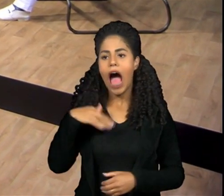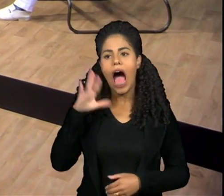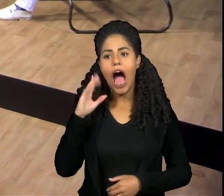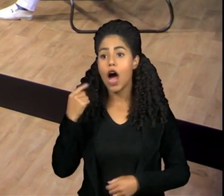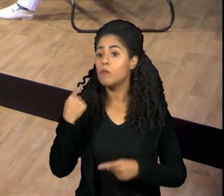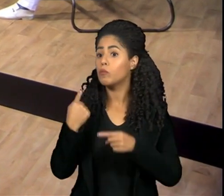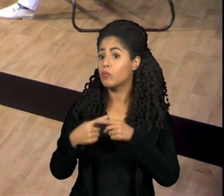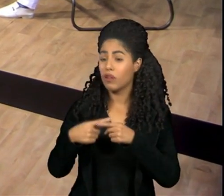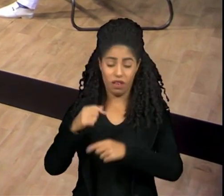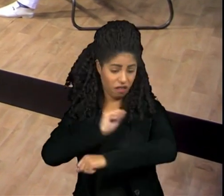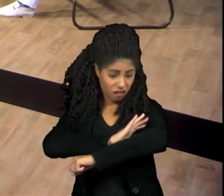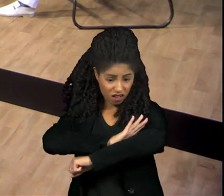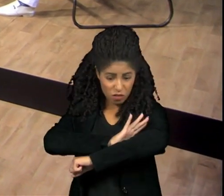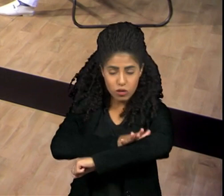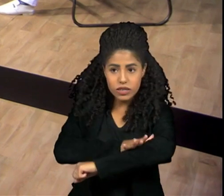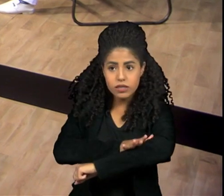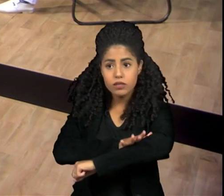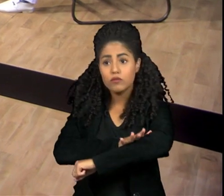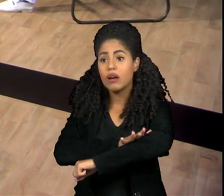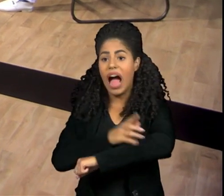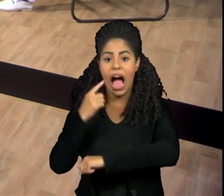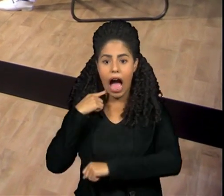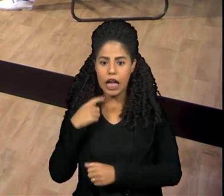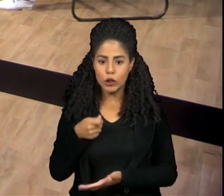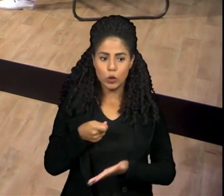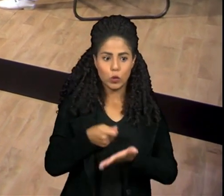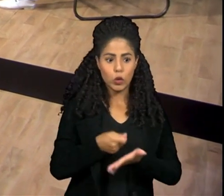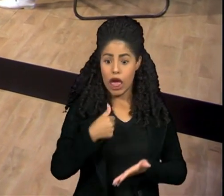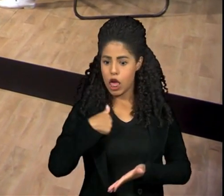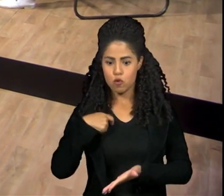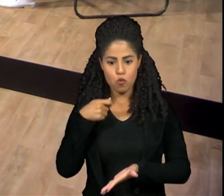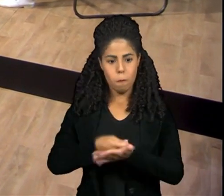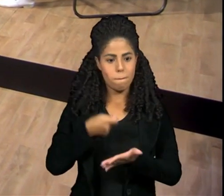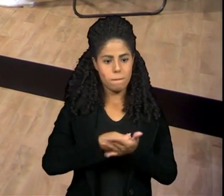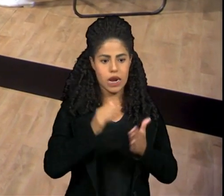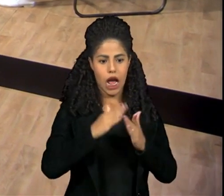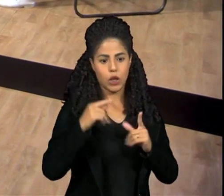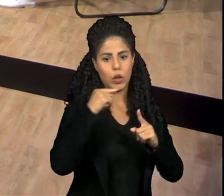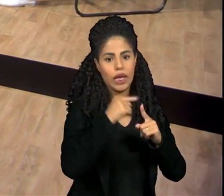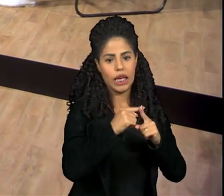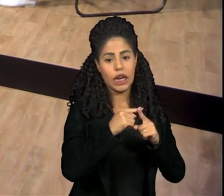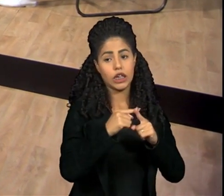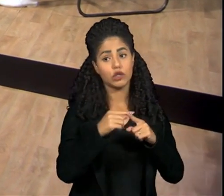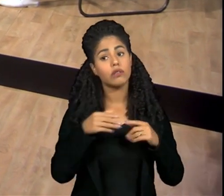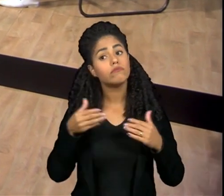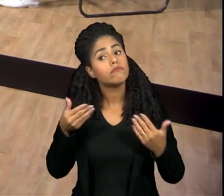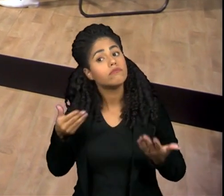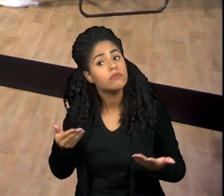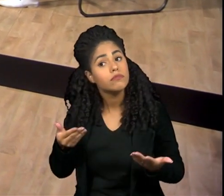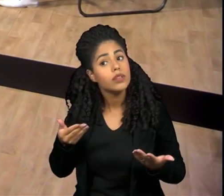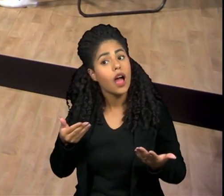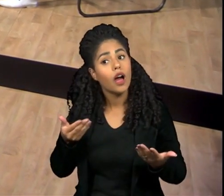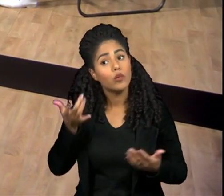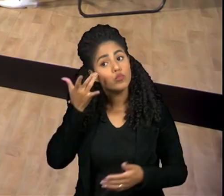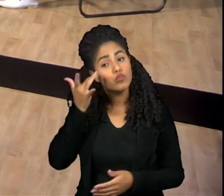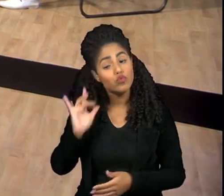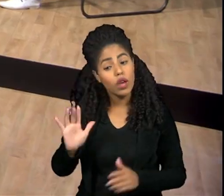crueldade do racismo, você se vê obrigado a colocar sobre si alguma camada branca, que é a